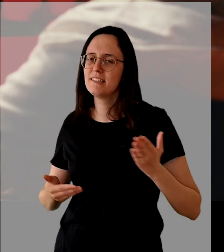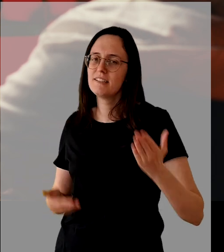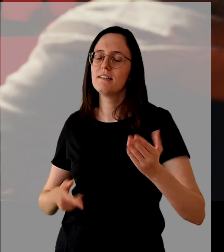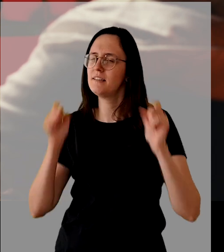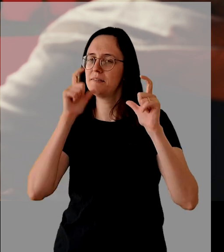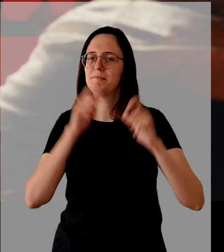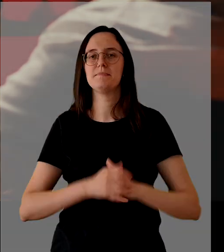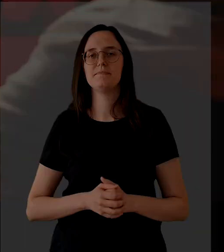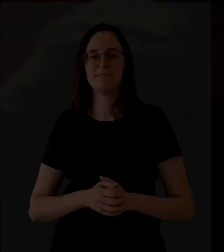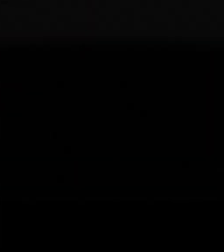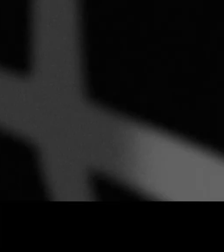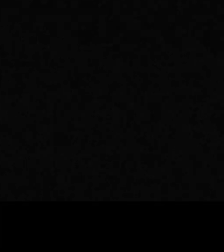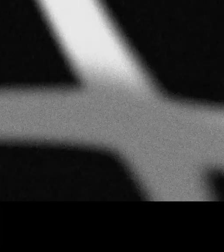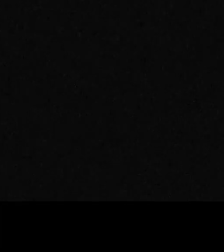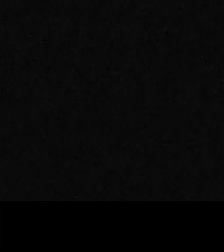Então, fica ligado.